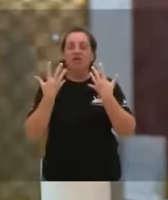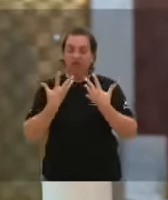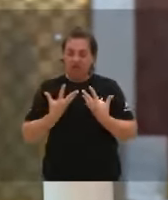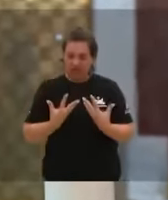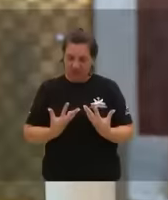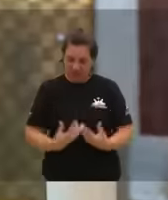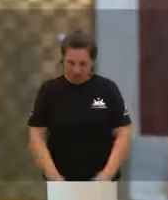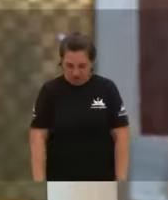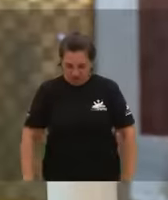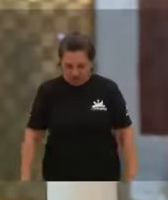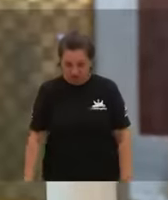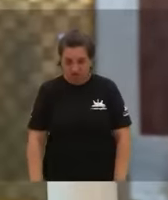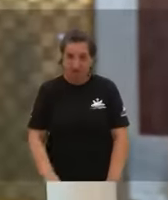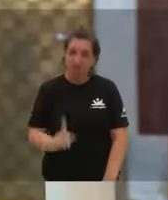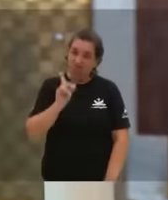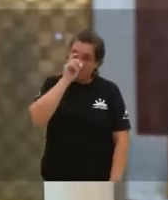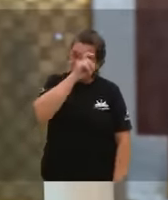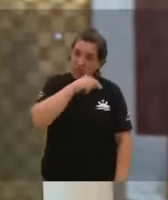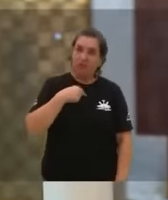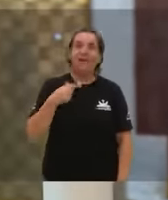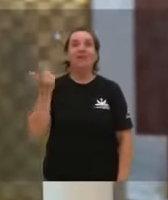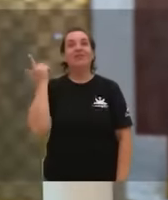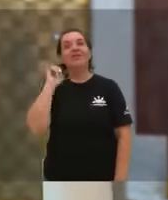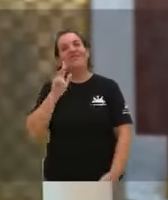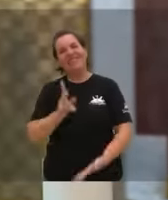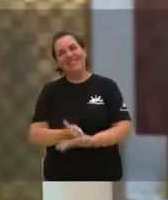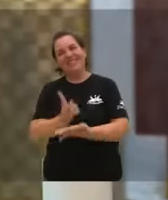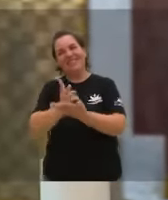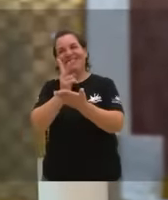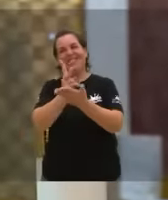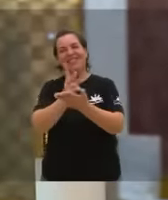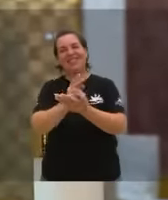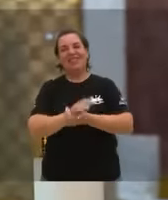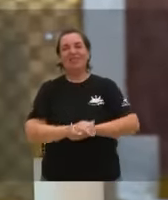cansaço, tropeços, eu vou seguir.